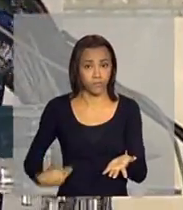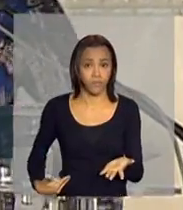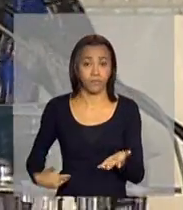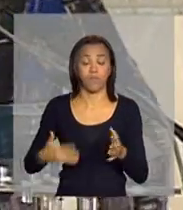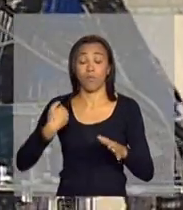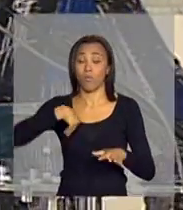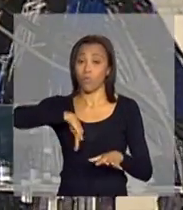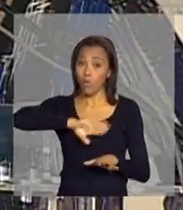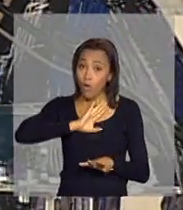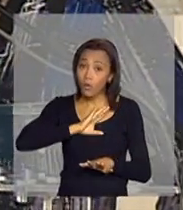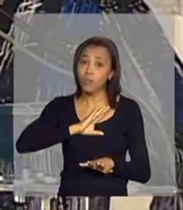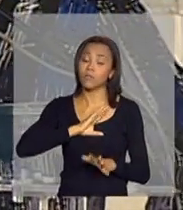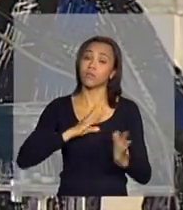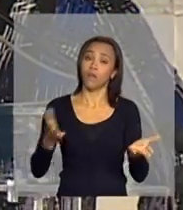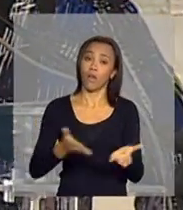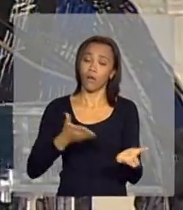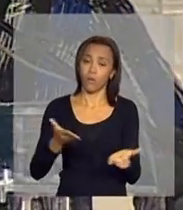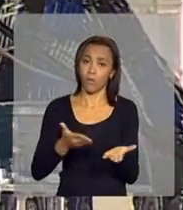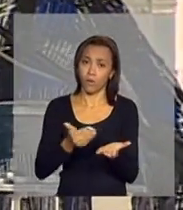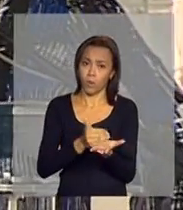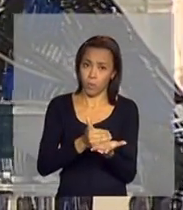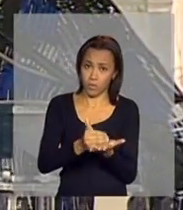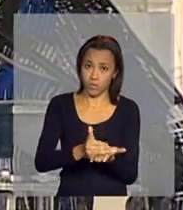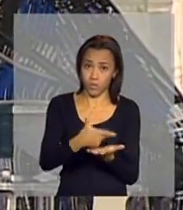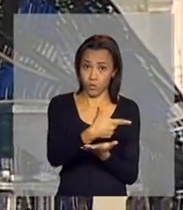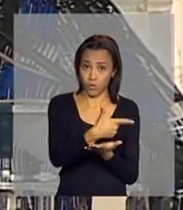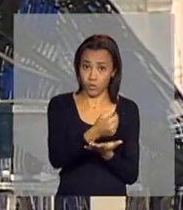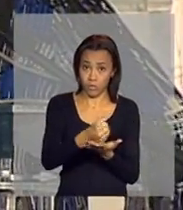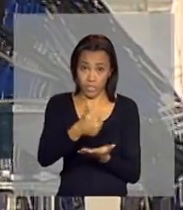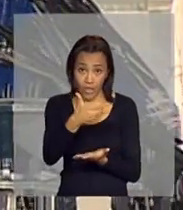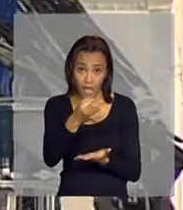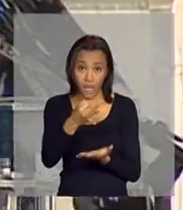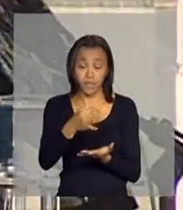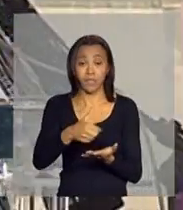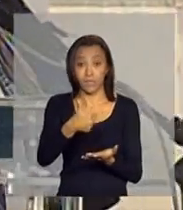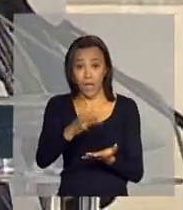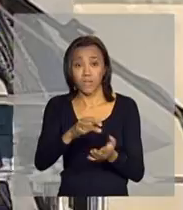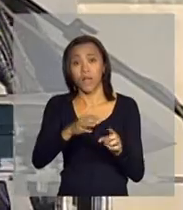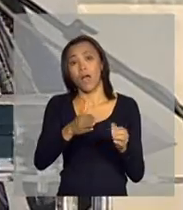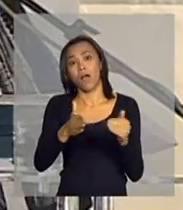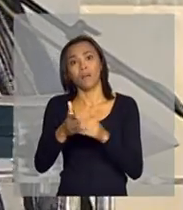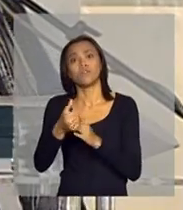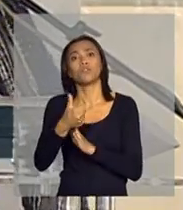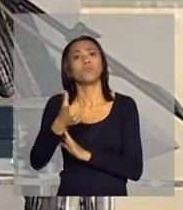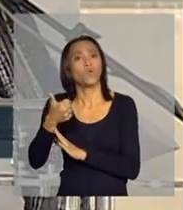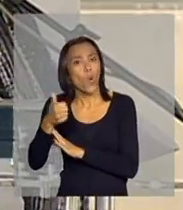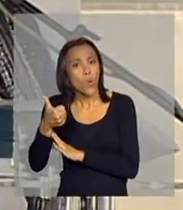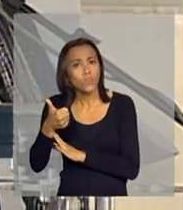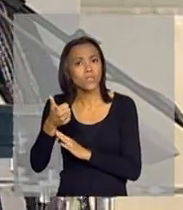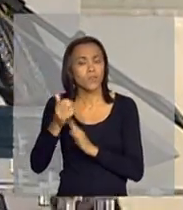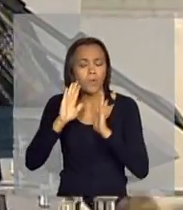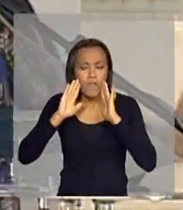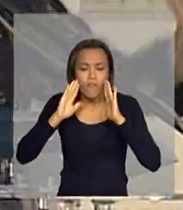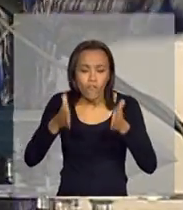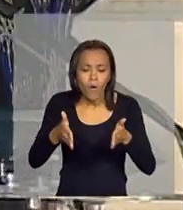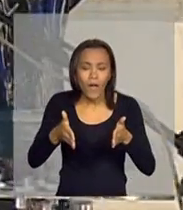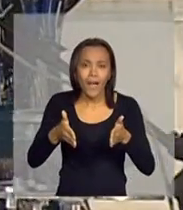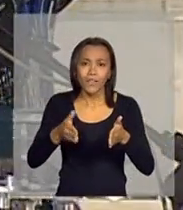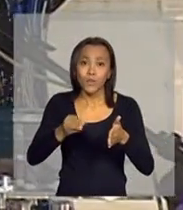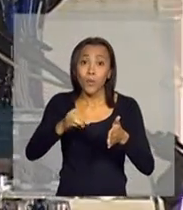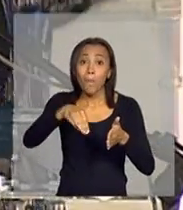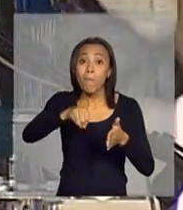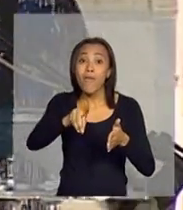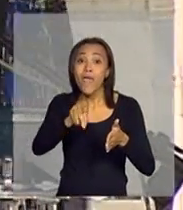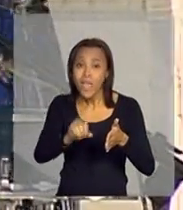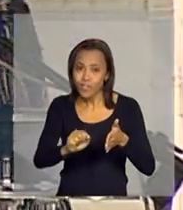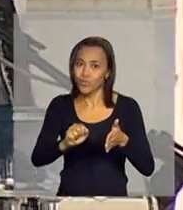Nós, a partir de 2010, 2011, começamos a focar no médio produtor, porque tinha